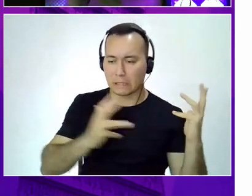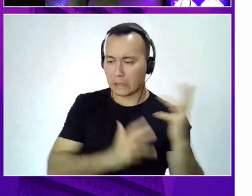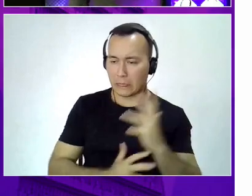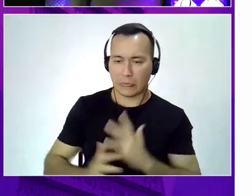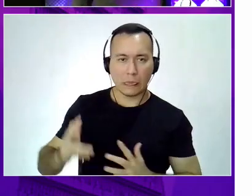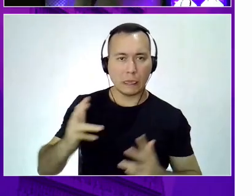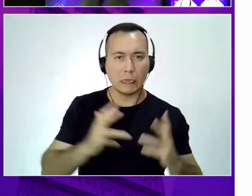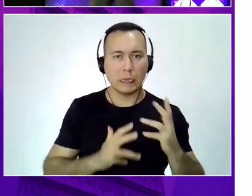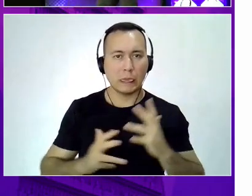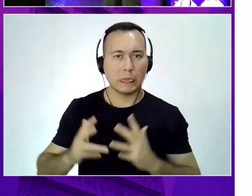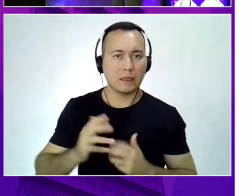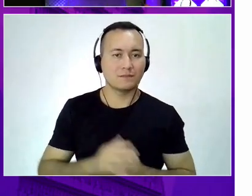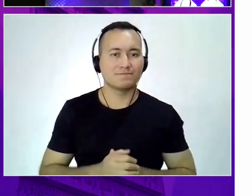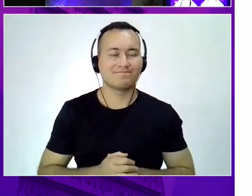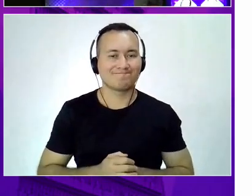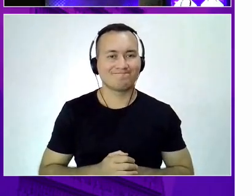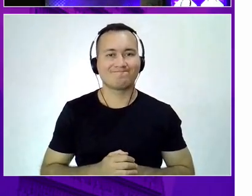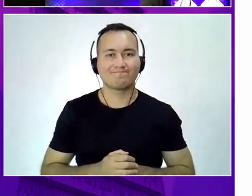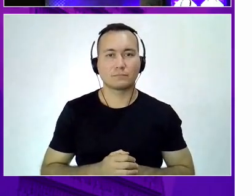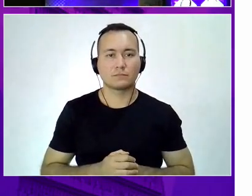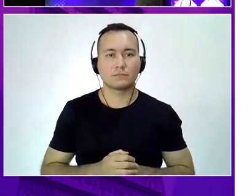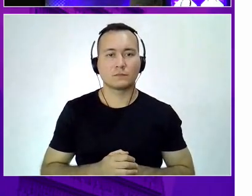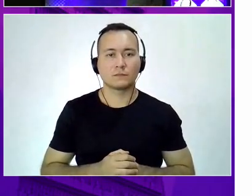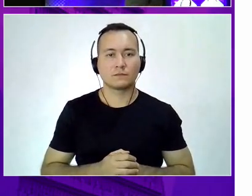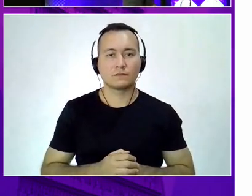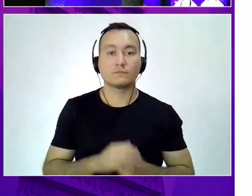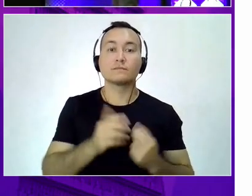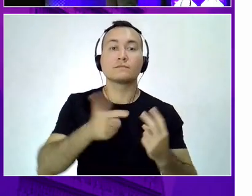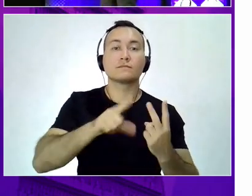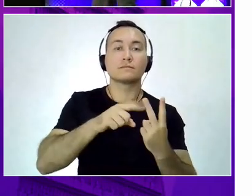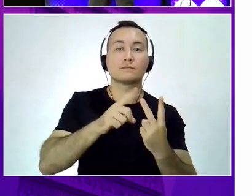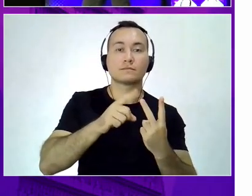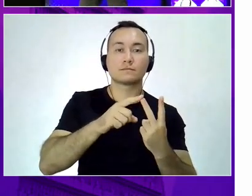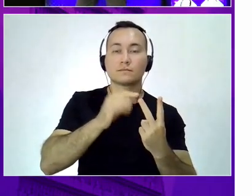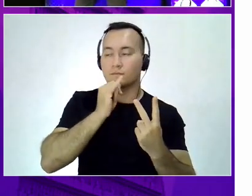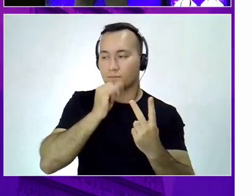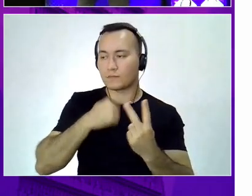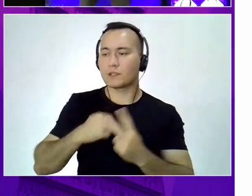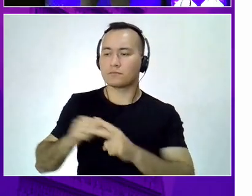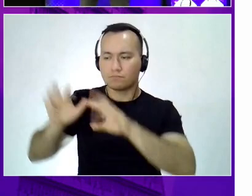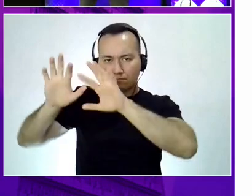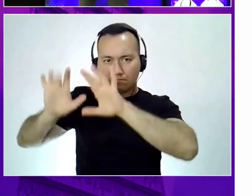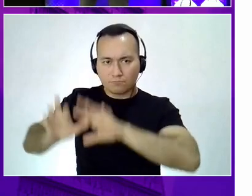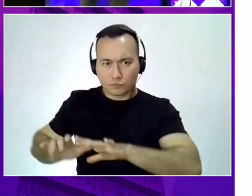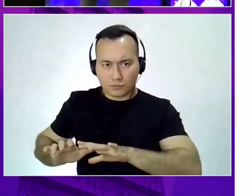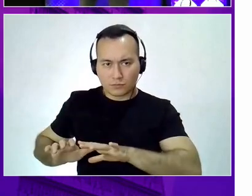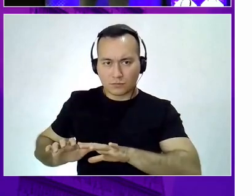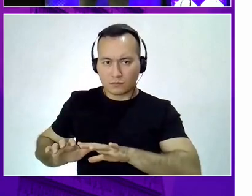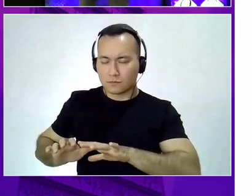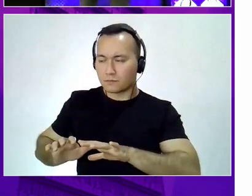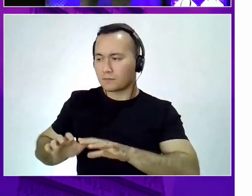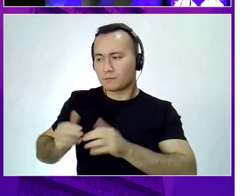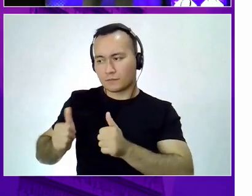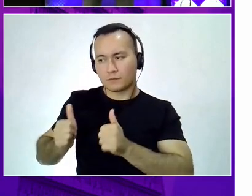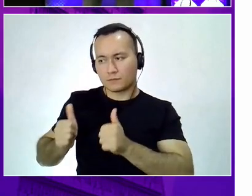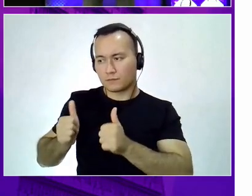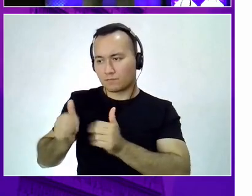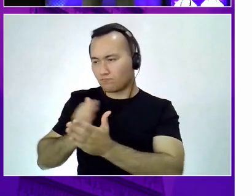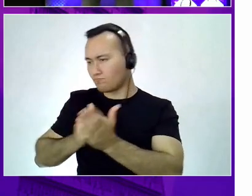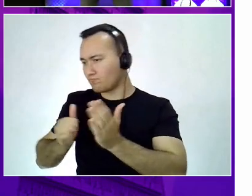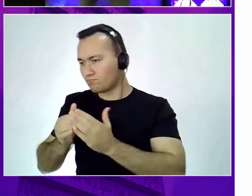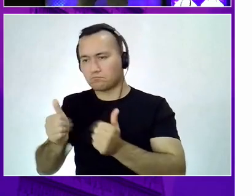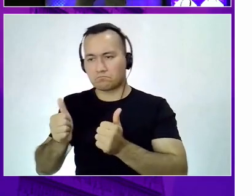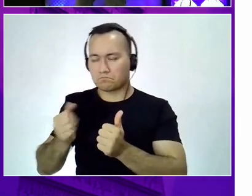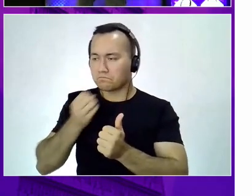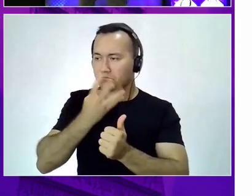entregável. E além disso, a dependência entre as entregas. Para nós entregarmos uma funcionalidade, a Maria tem que entregar a